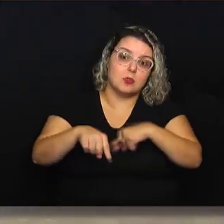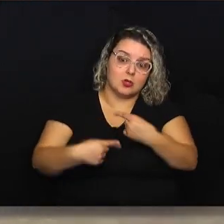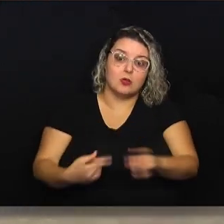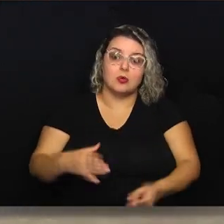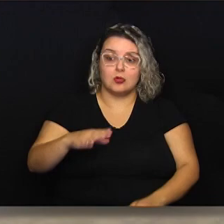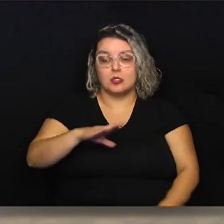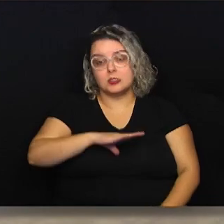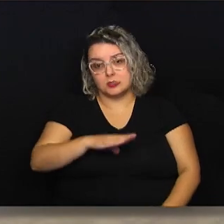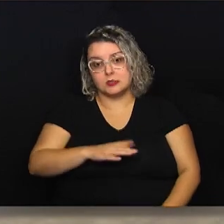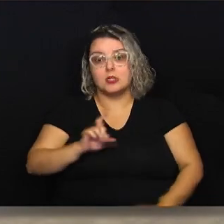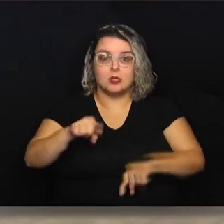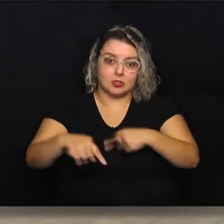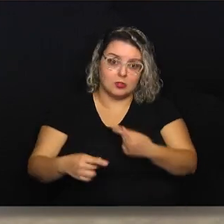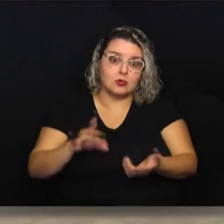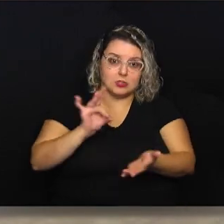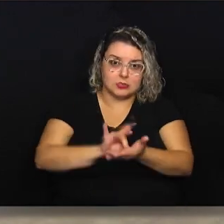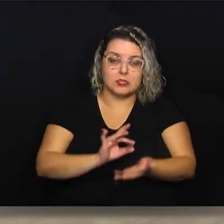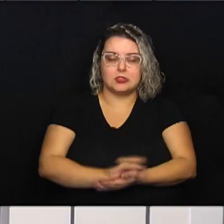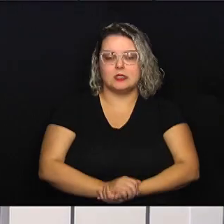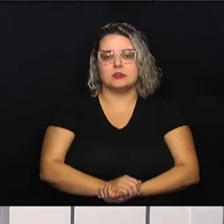municípios e com outras realidades.